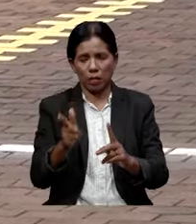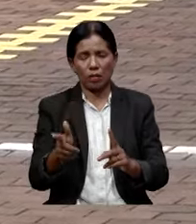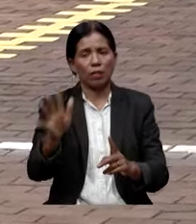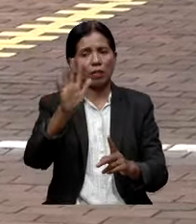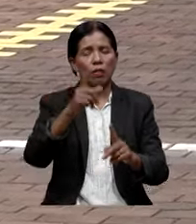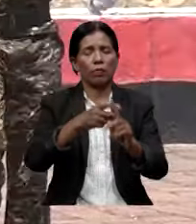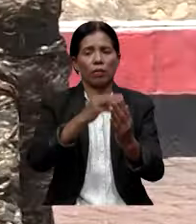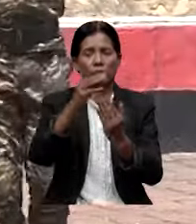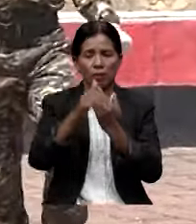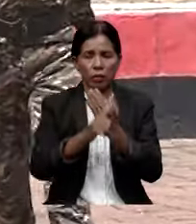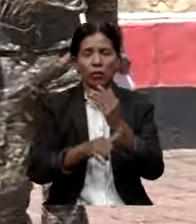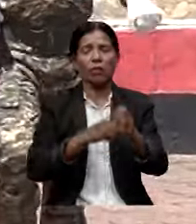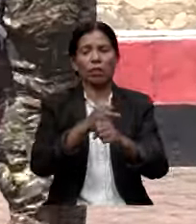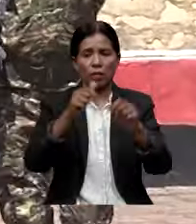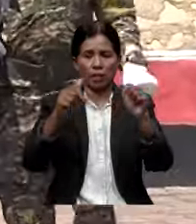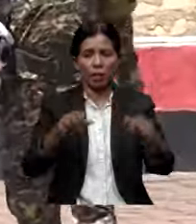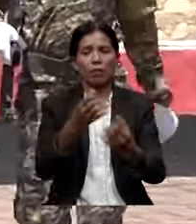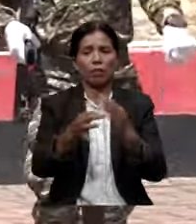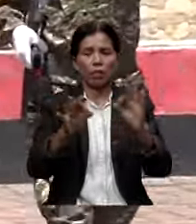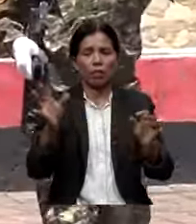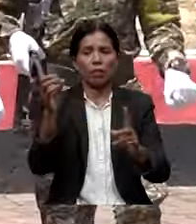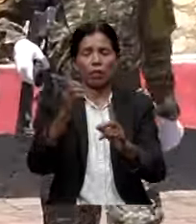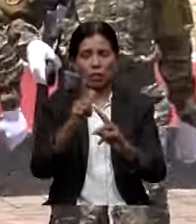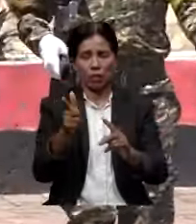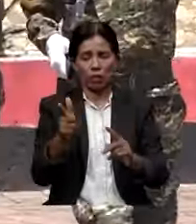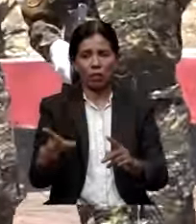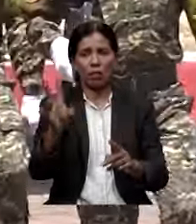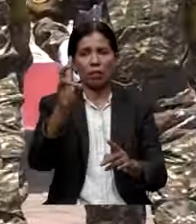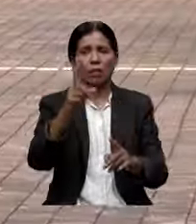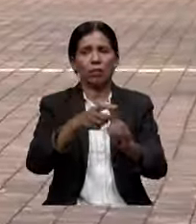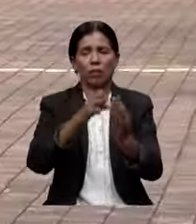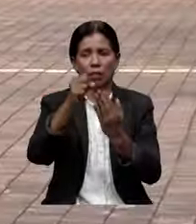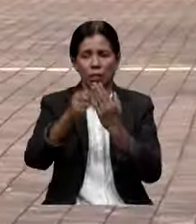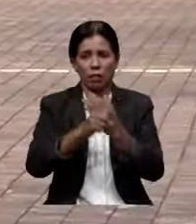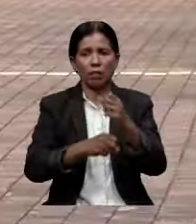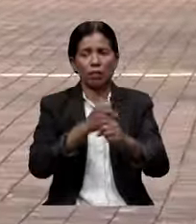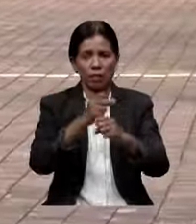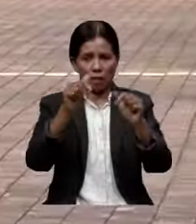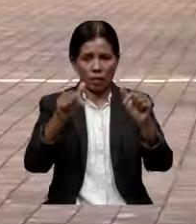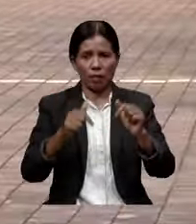Lima Fulan Março Tinané, no termina e a Loron Ruanulo Restin Hito Fulan Setembro Tinané. João Carlos, GMA.